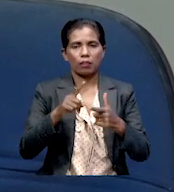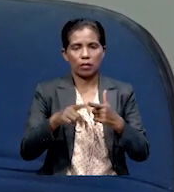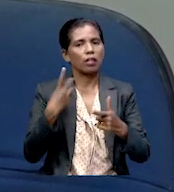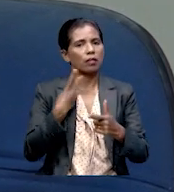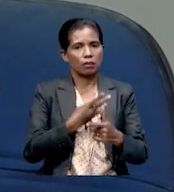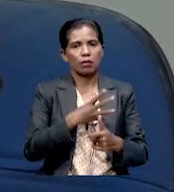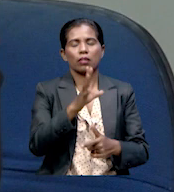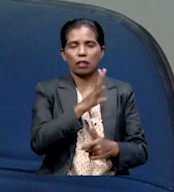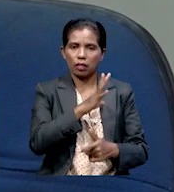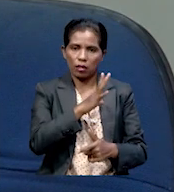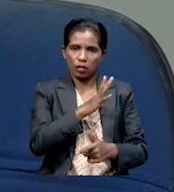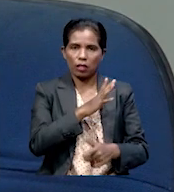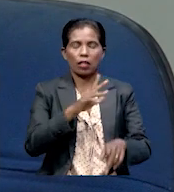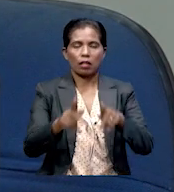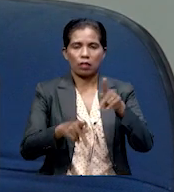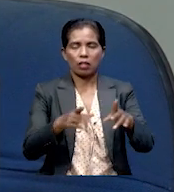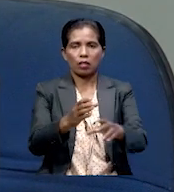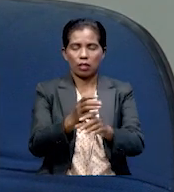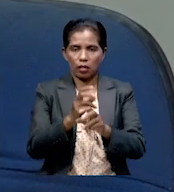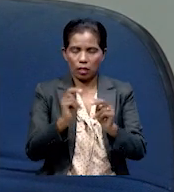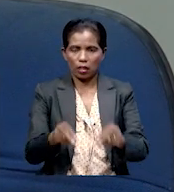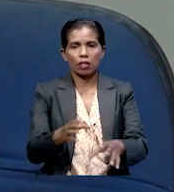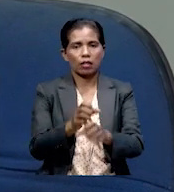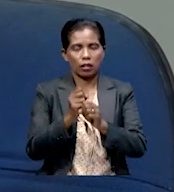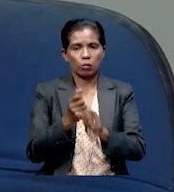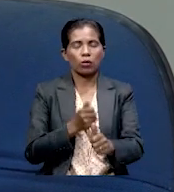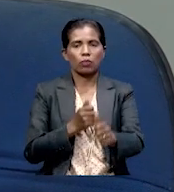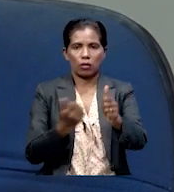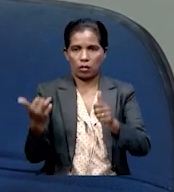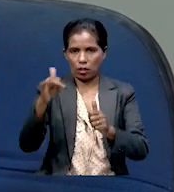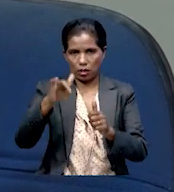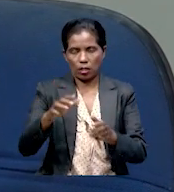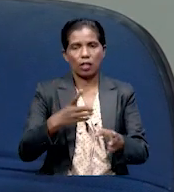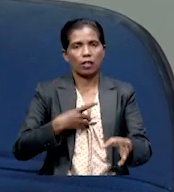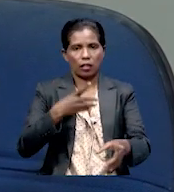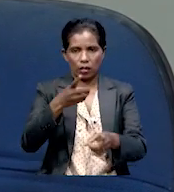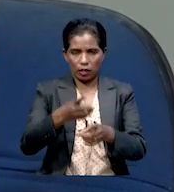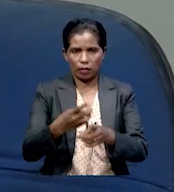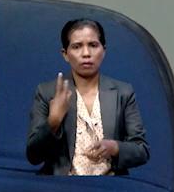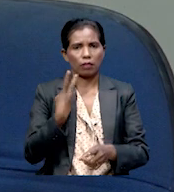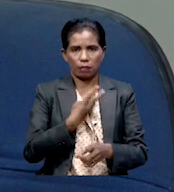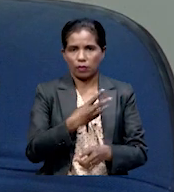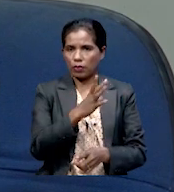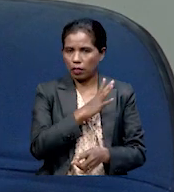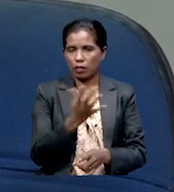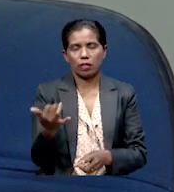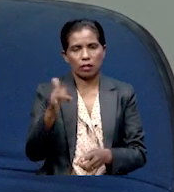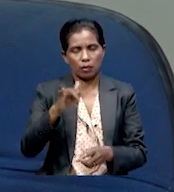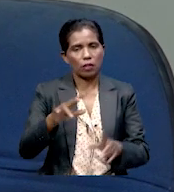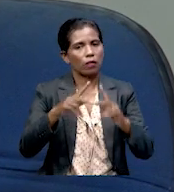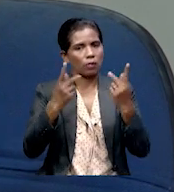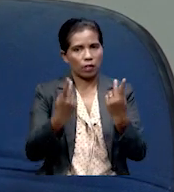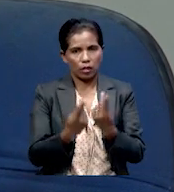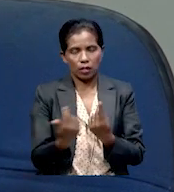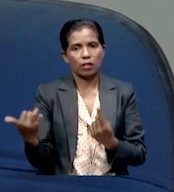kata beneficiar tem que simu tuer sine direito antau e a mo sein kata sira mo companhia sira ne be que